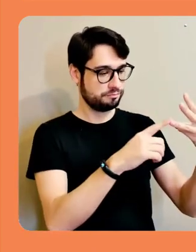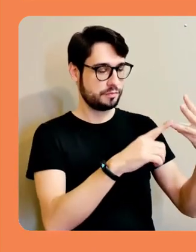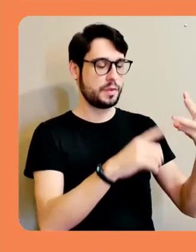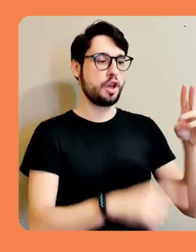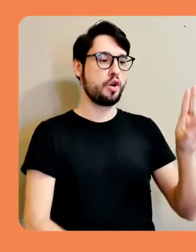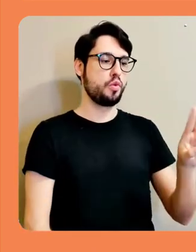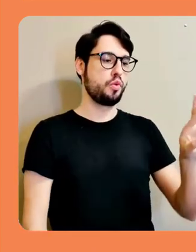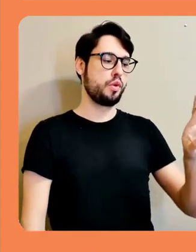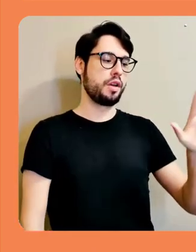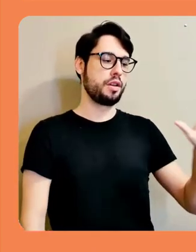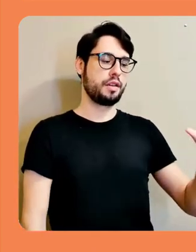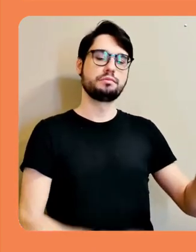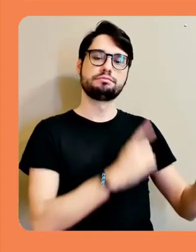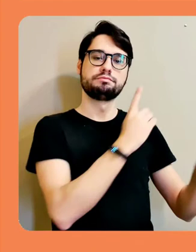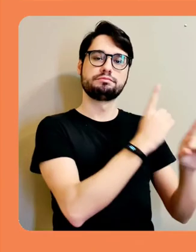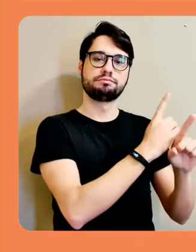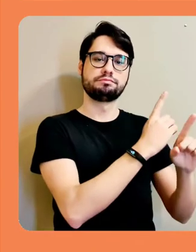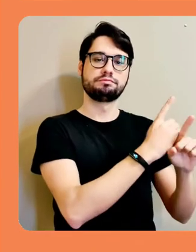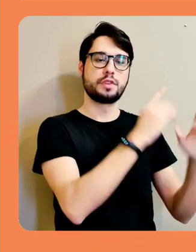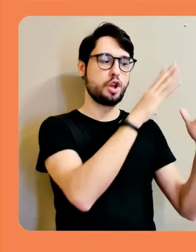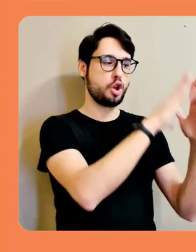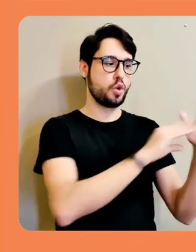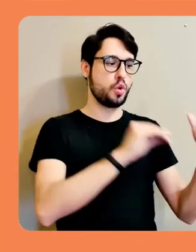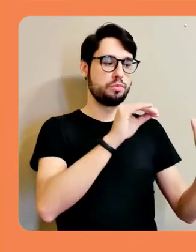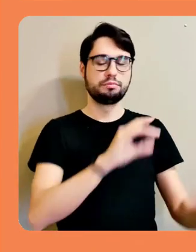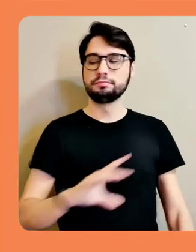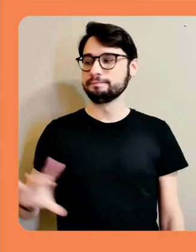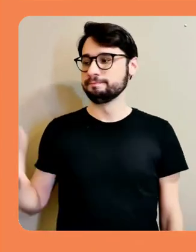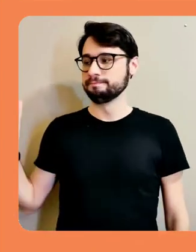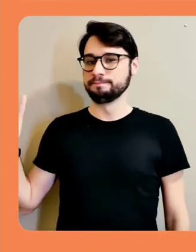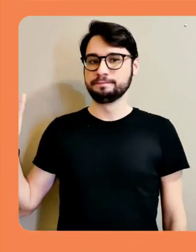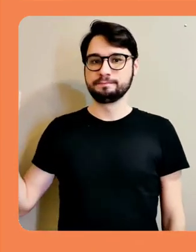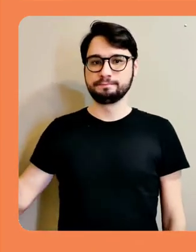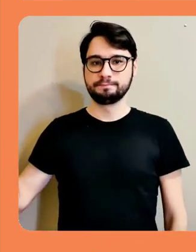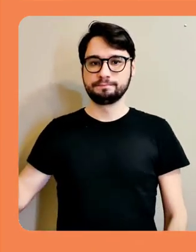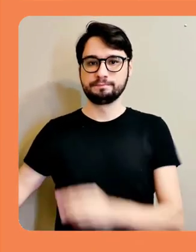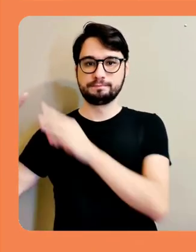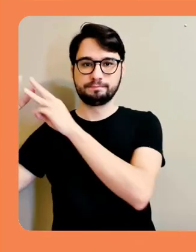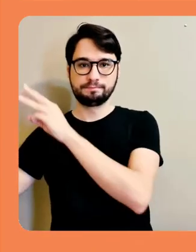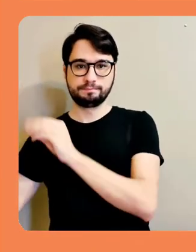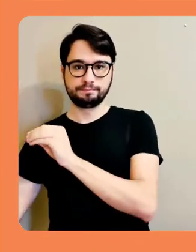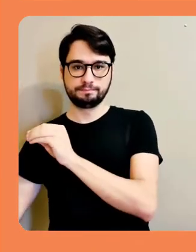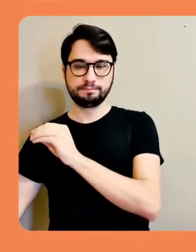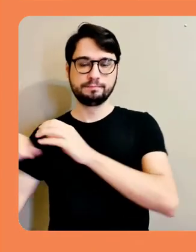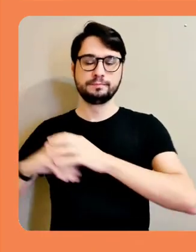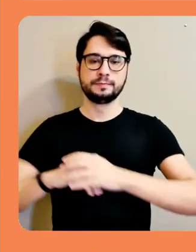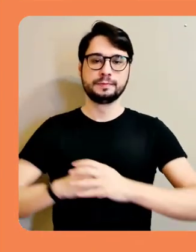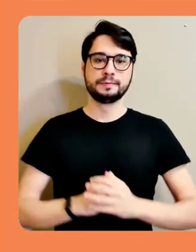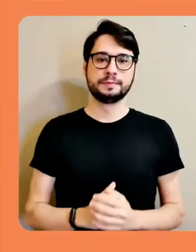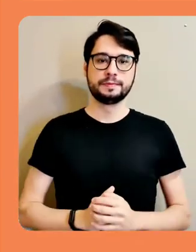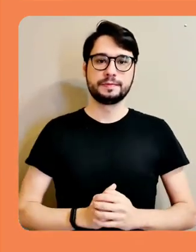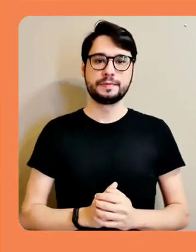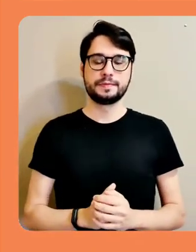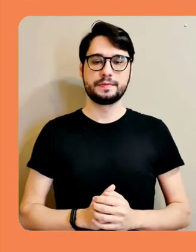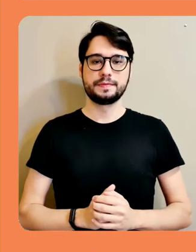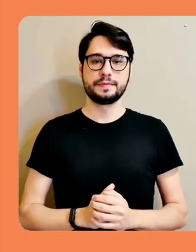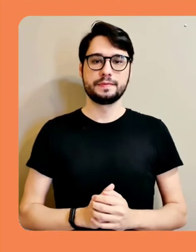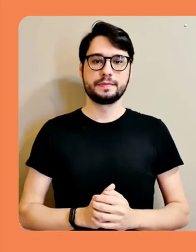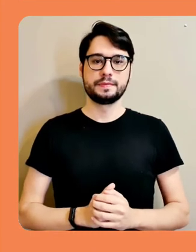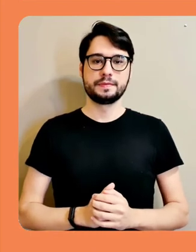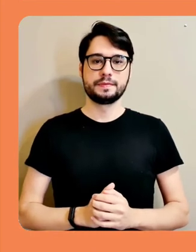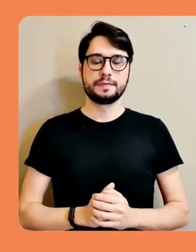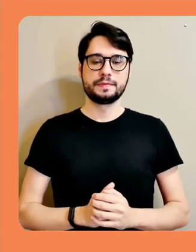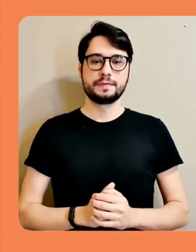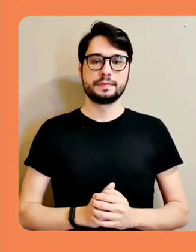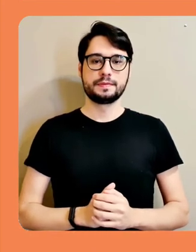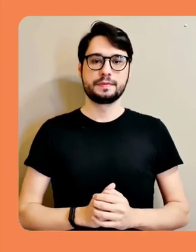chave o outro é o segredo e o outro é a URL que nós estamos buscando Então vamos